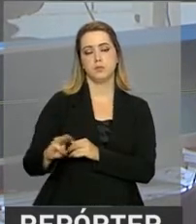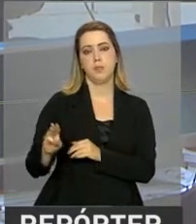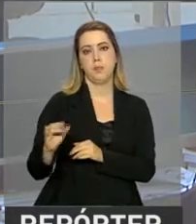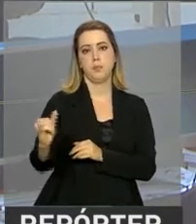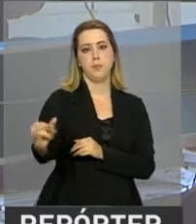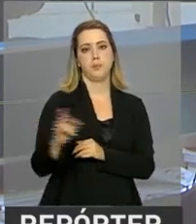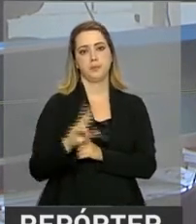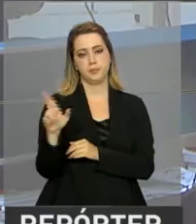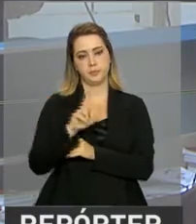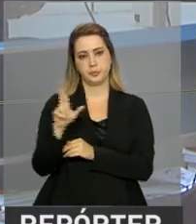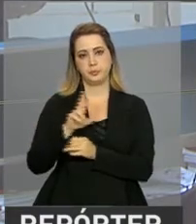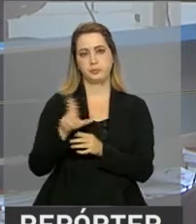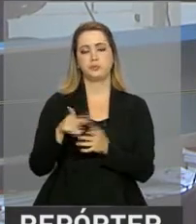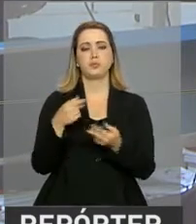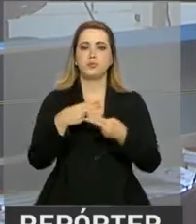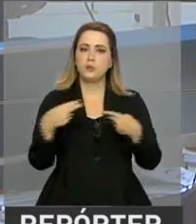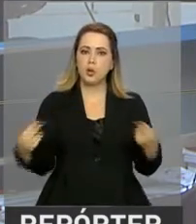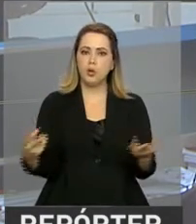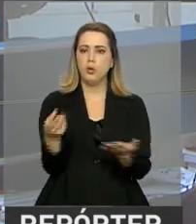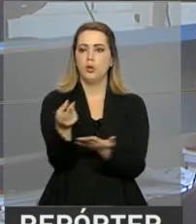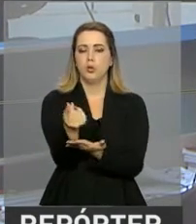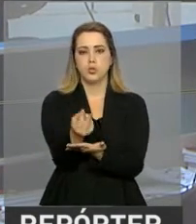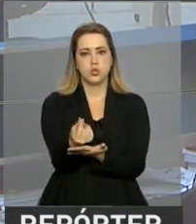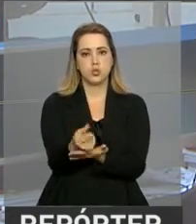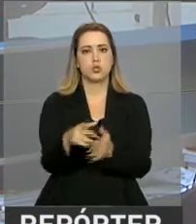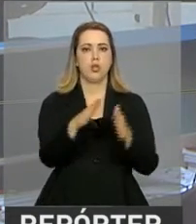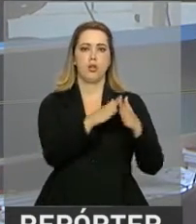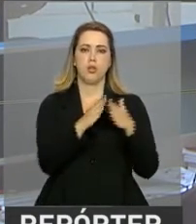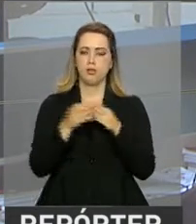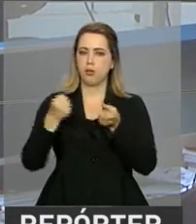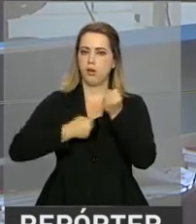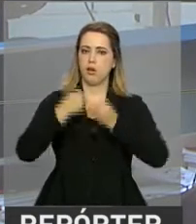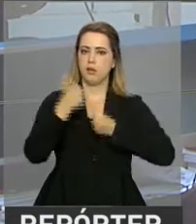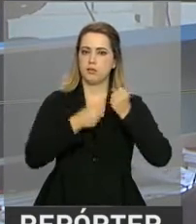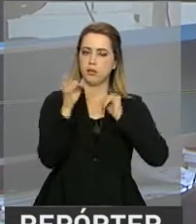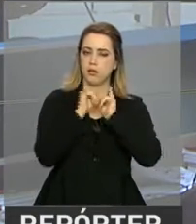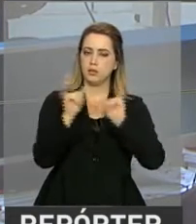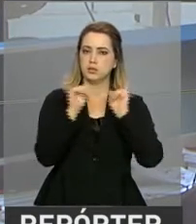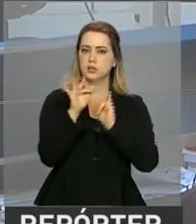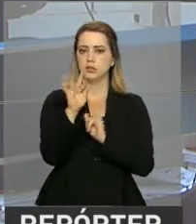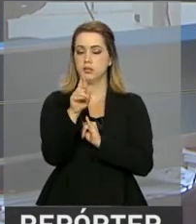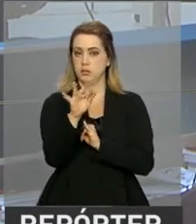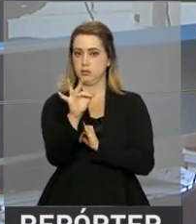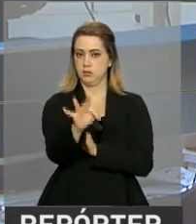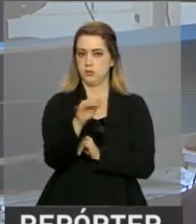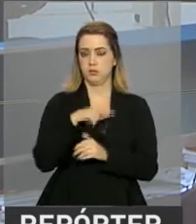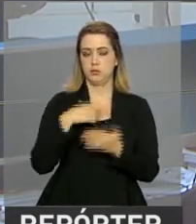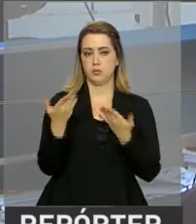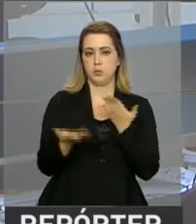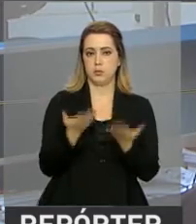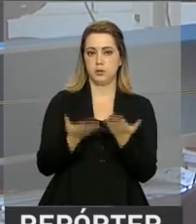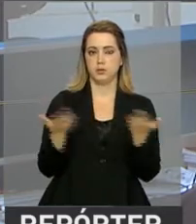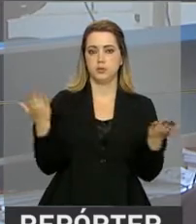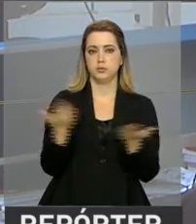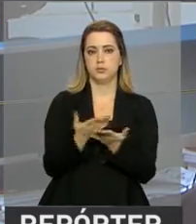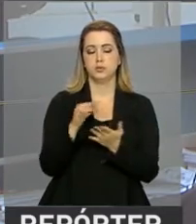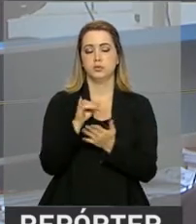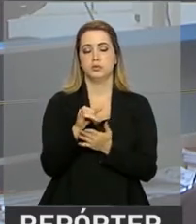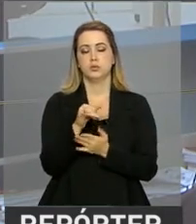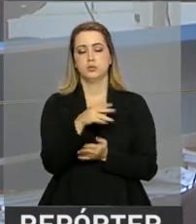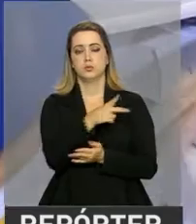de bens e ativos regularizados o balanço foi divulgado hoje pelo secretário da receita federal jorge